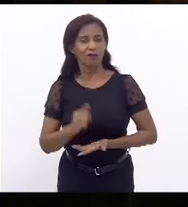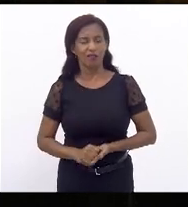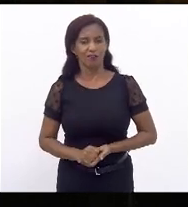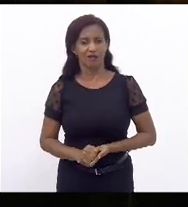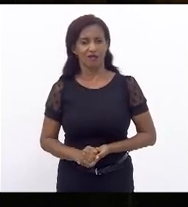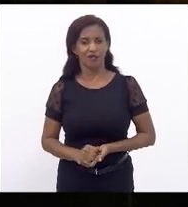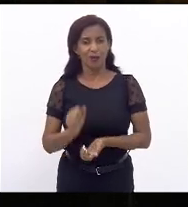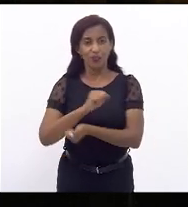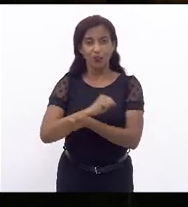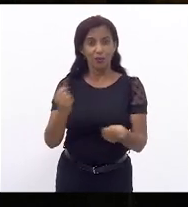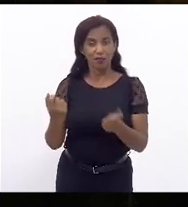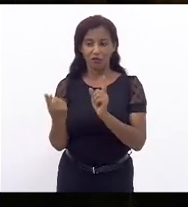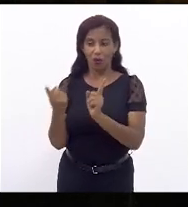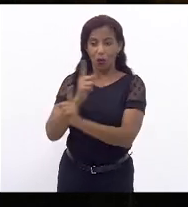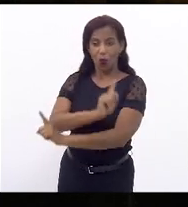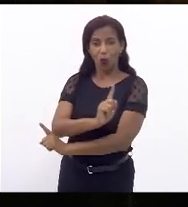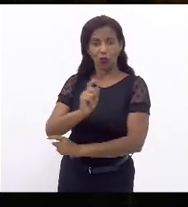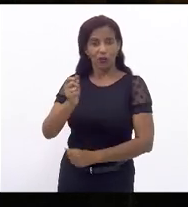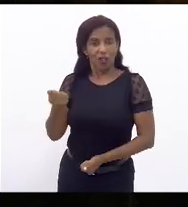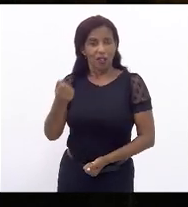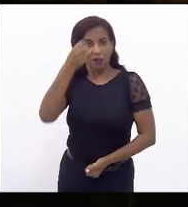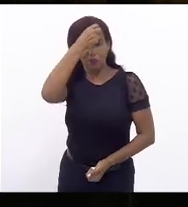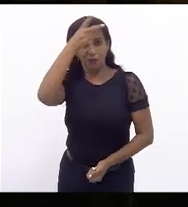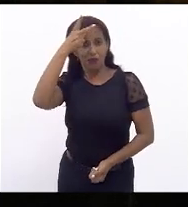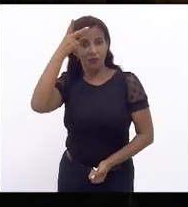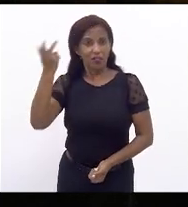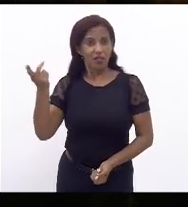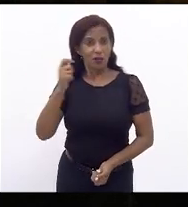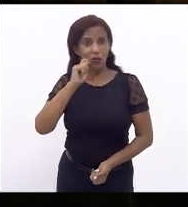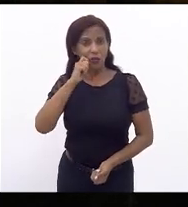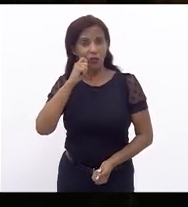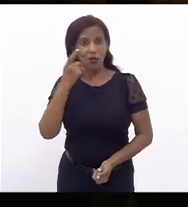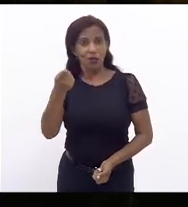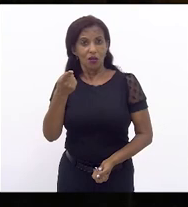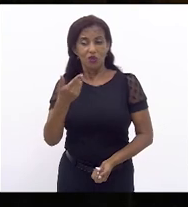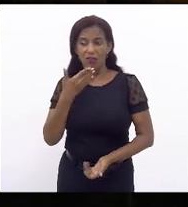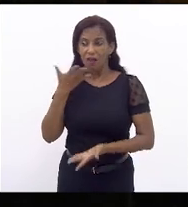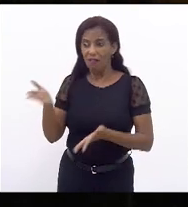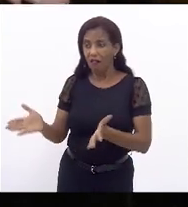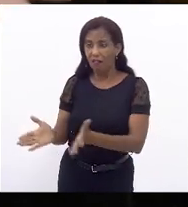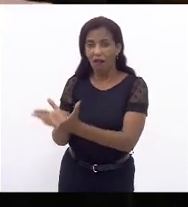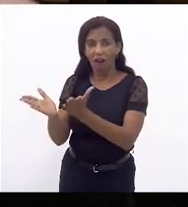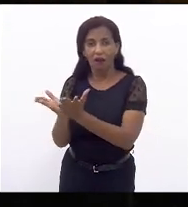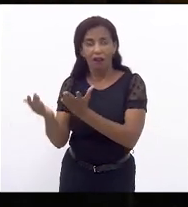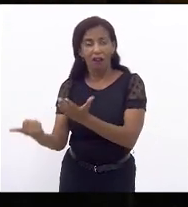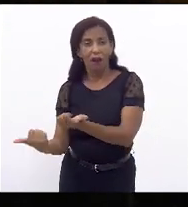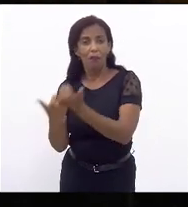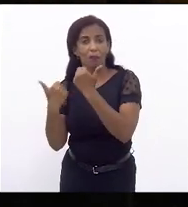vai contrário ao prefeito Eduardo Paes. O senhor está mendigando